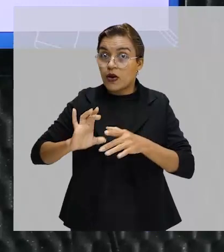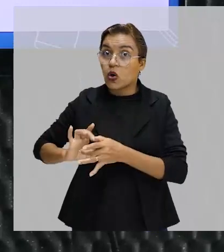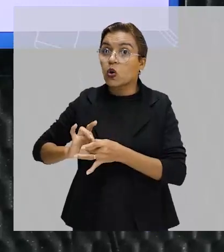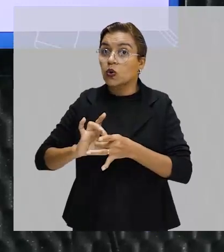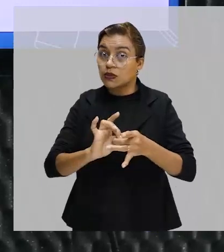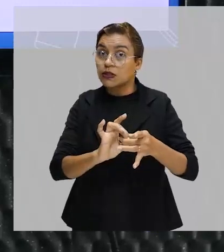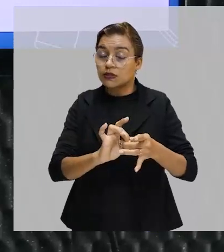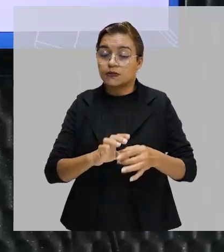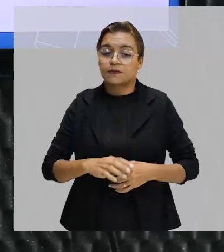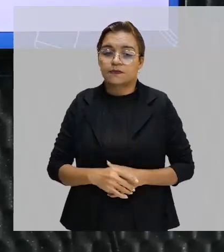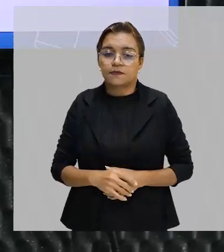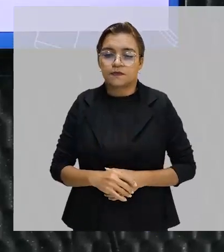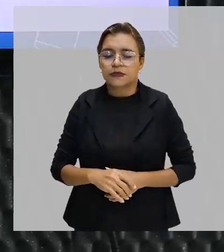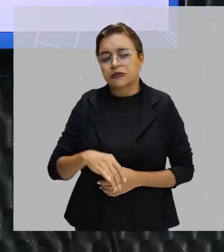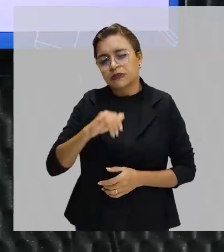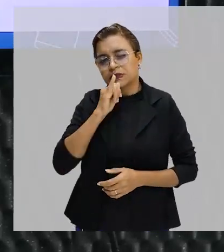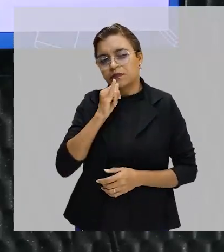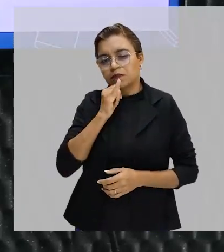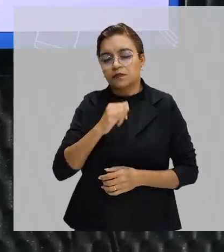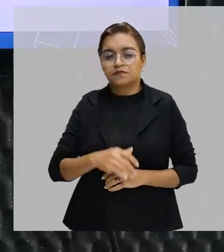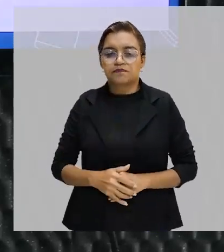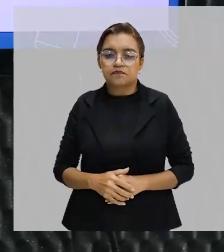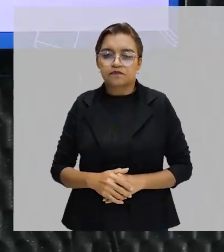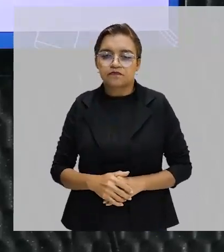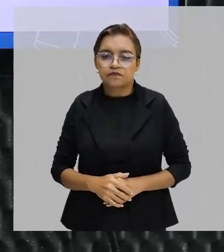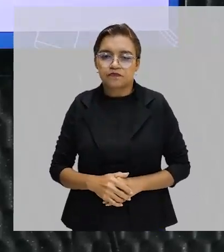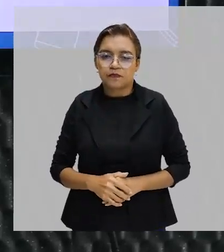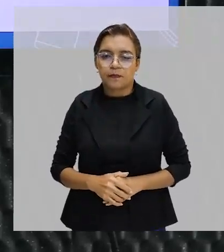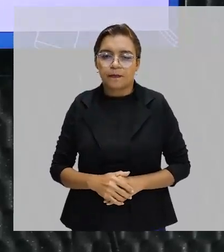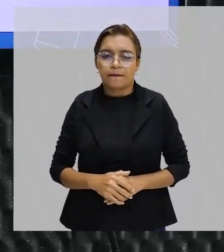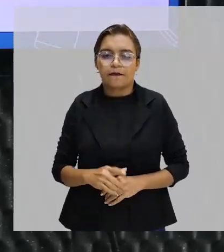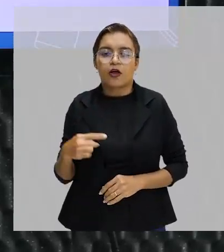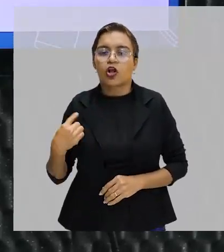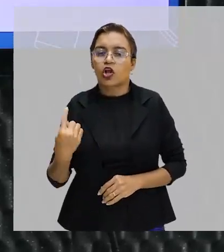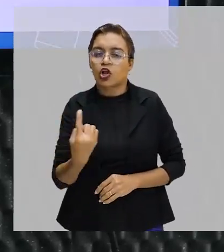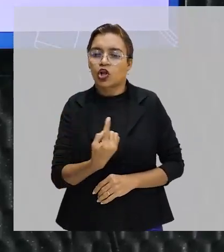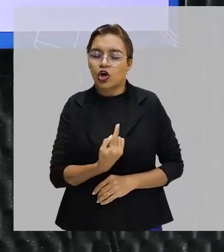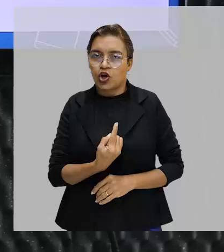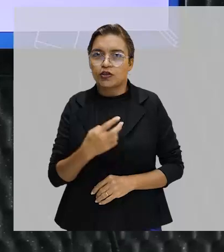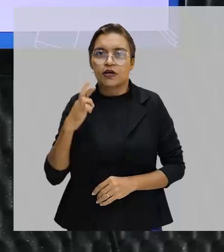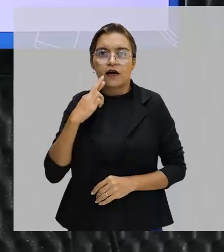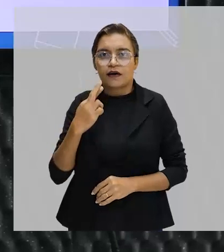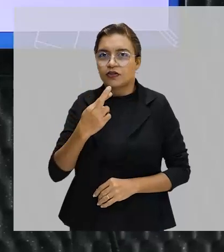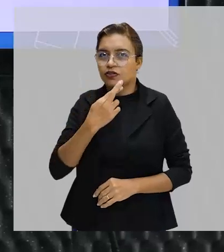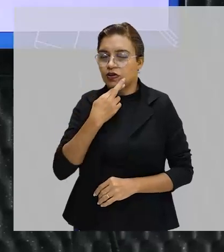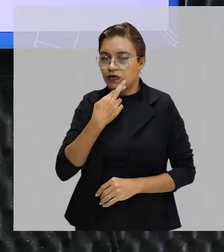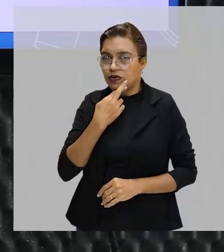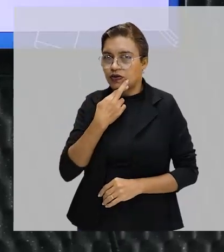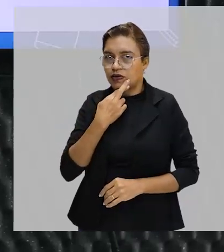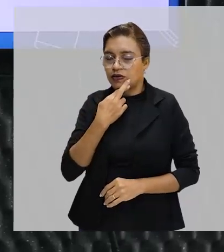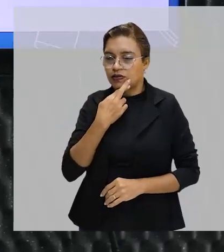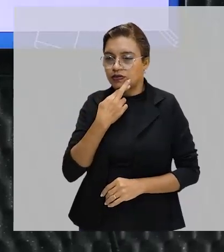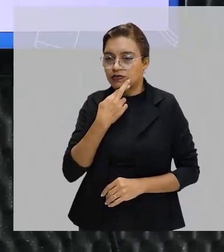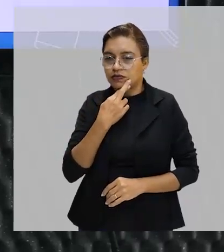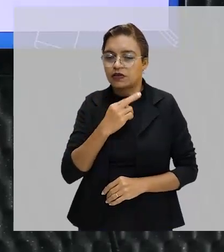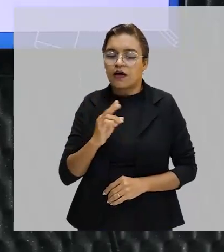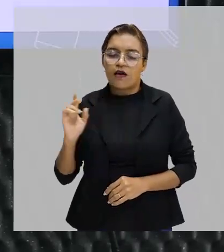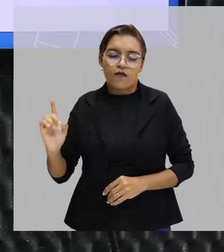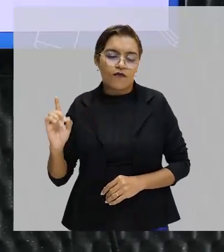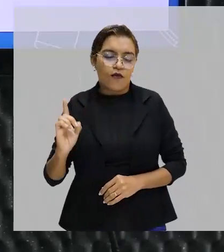diferentes. Exemplo: fomos ao restaurante e pedimos 2 pratos para o